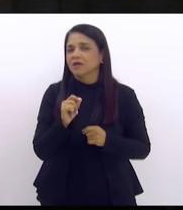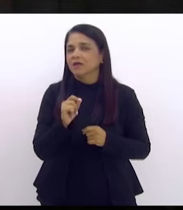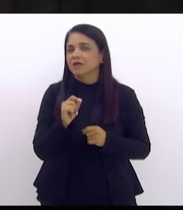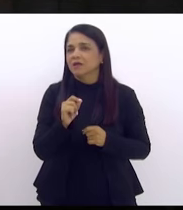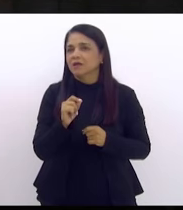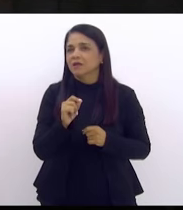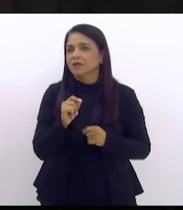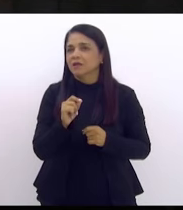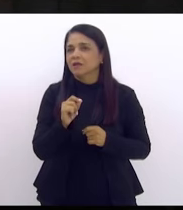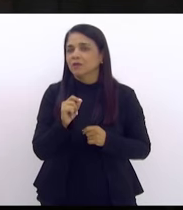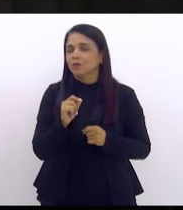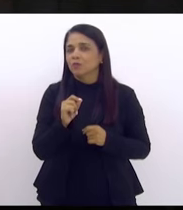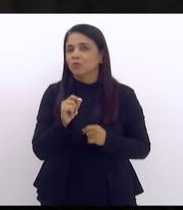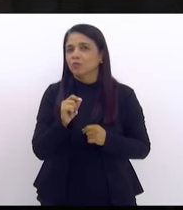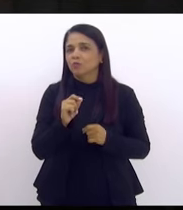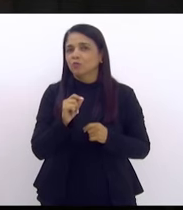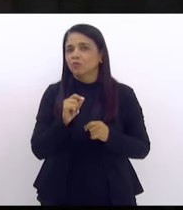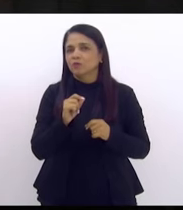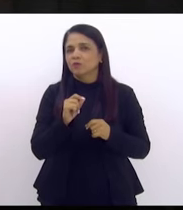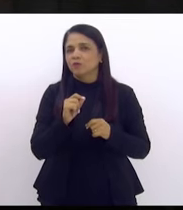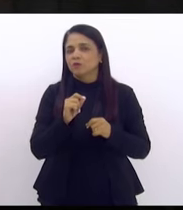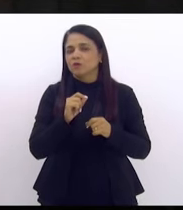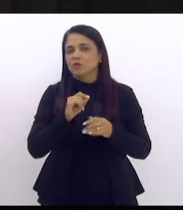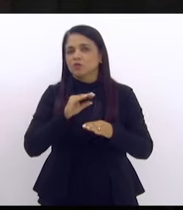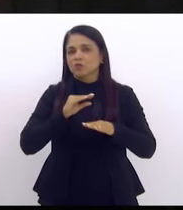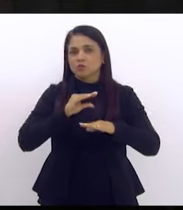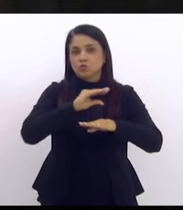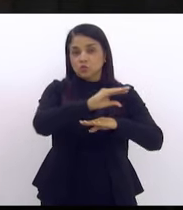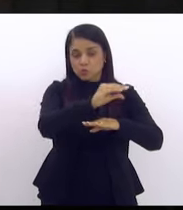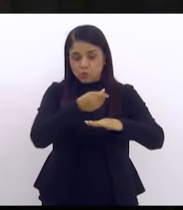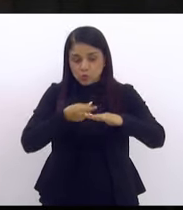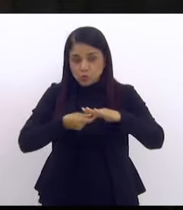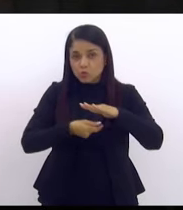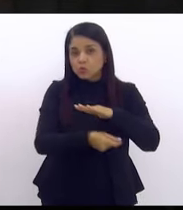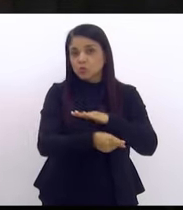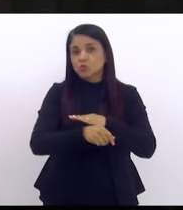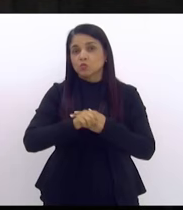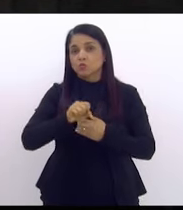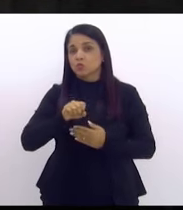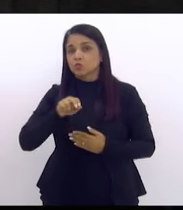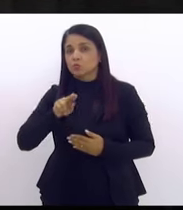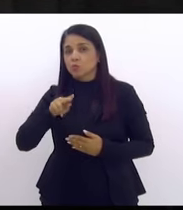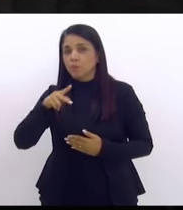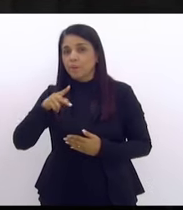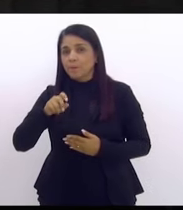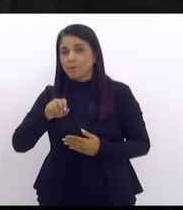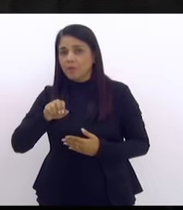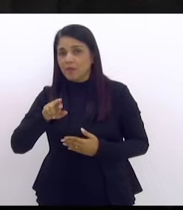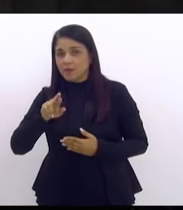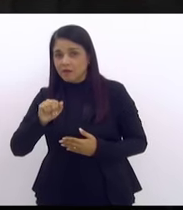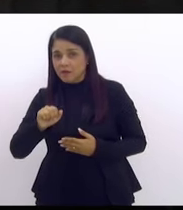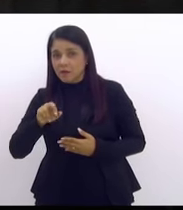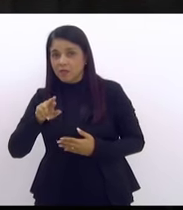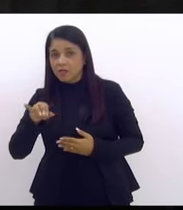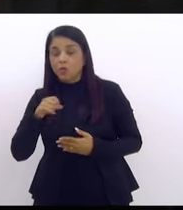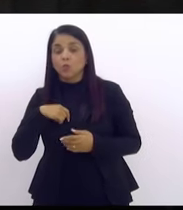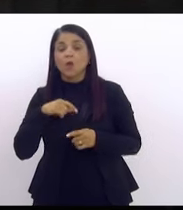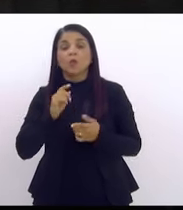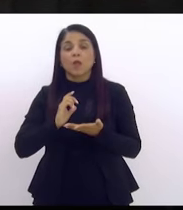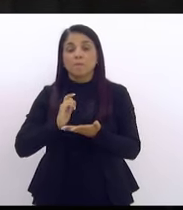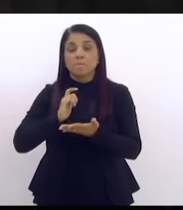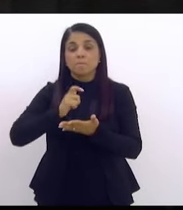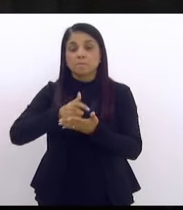o Supera Rio. A senhora lembra bem o que é o Supera Rio, né? Era dinheiro para os mais